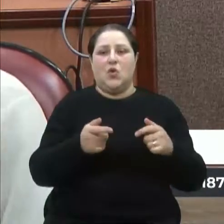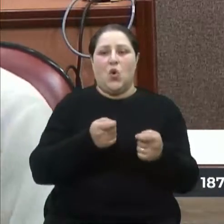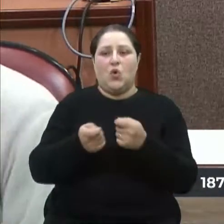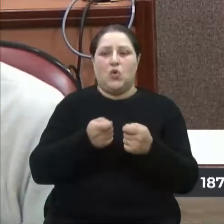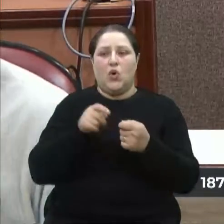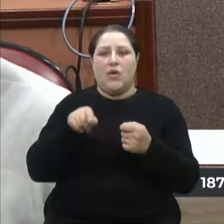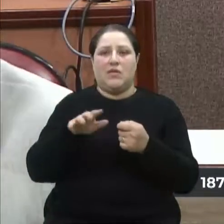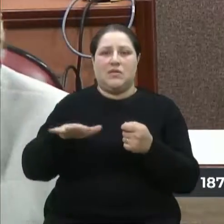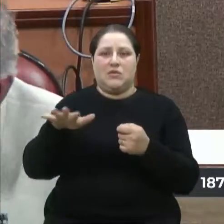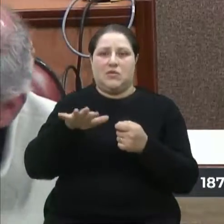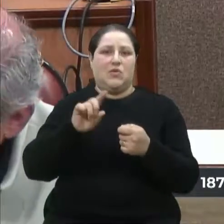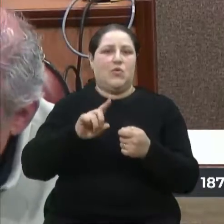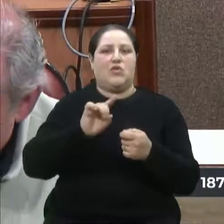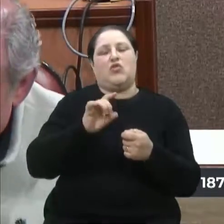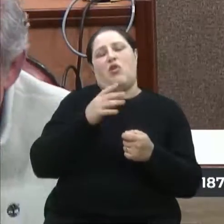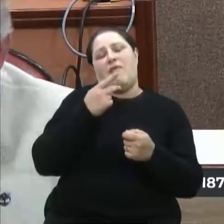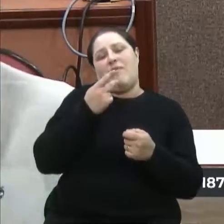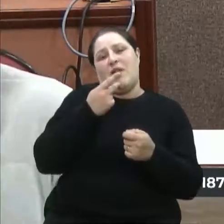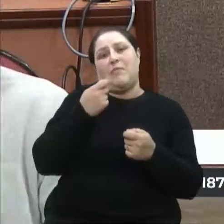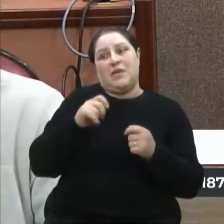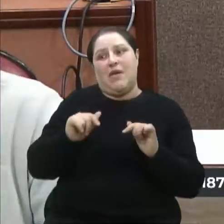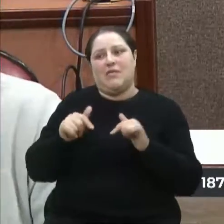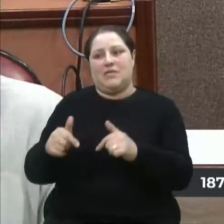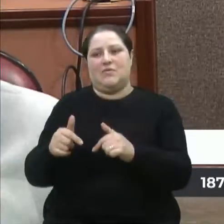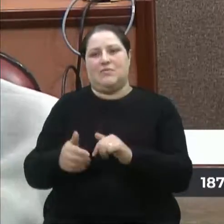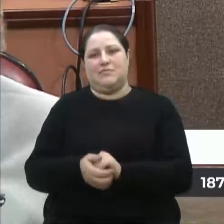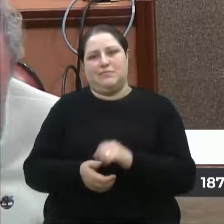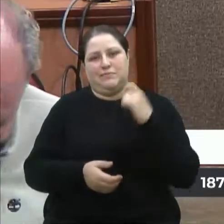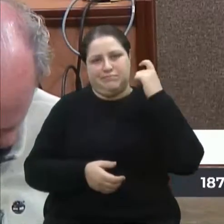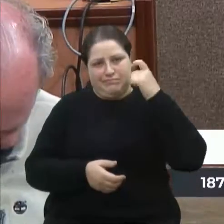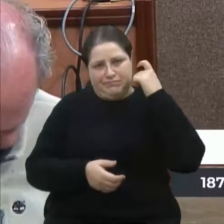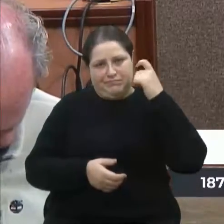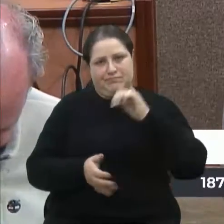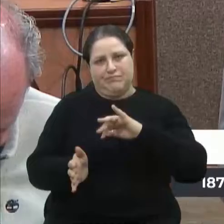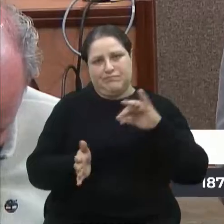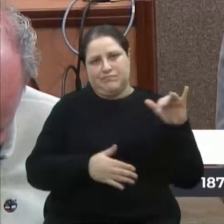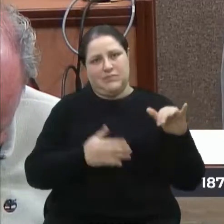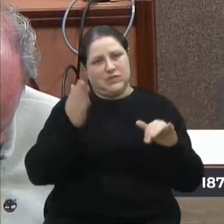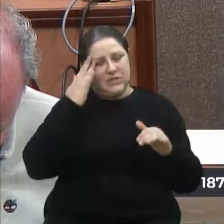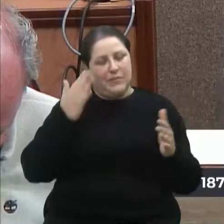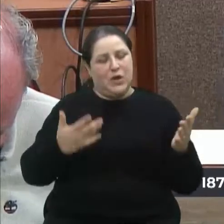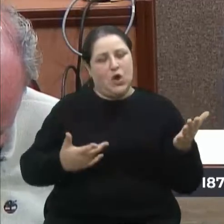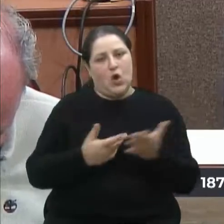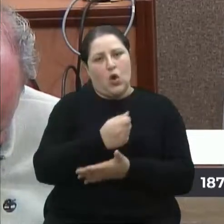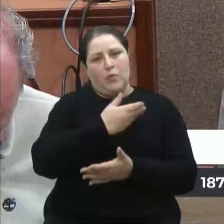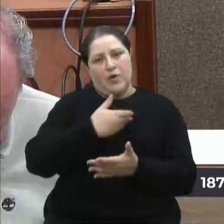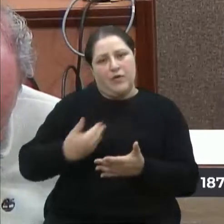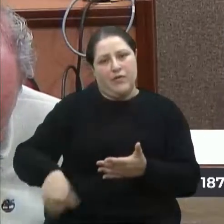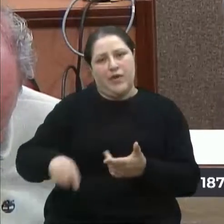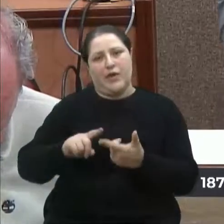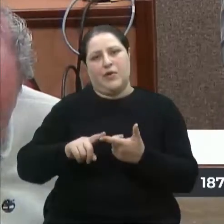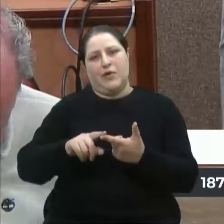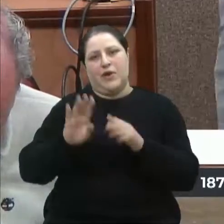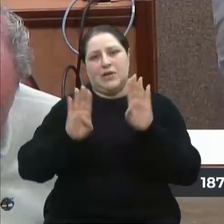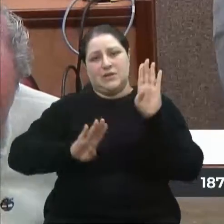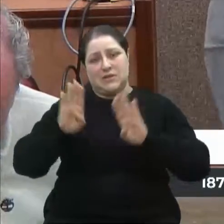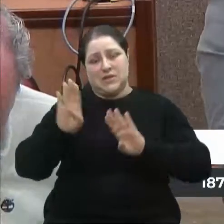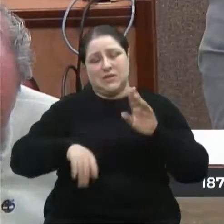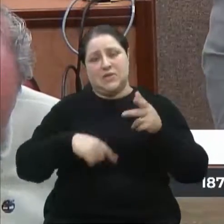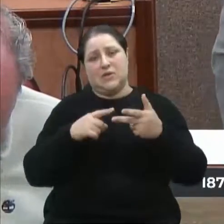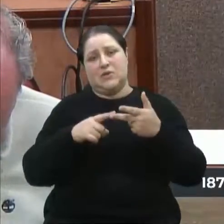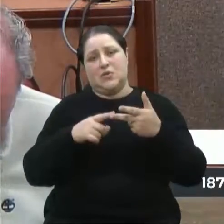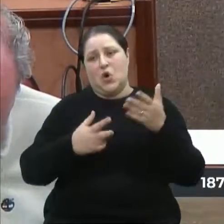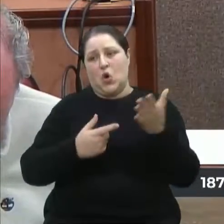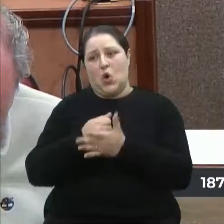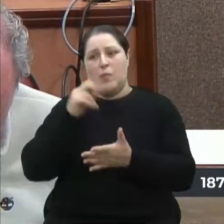essa. E a gente sabe disso, né? Compra pública ou licitação, ou essa questão de compra emergencial, a gente está vendo em